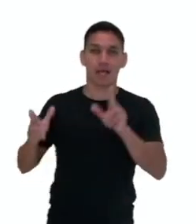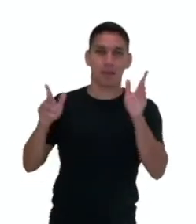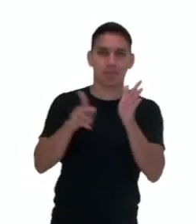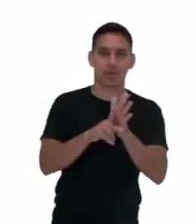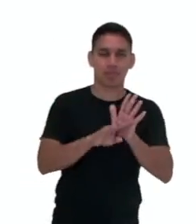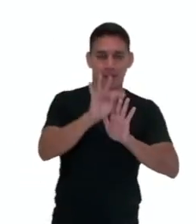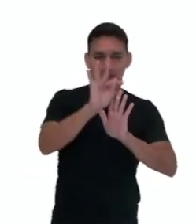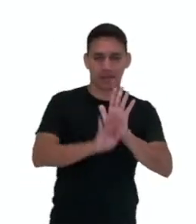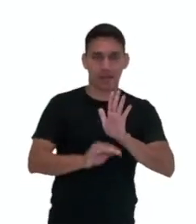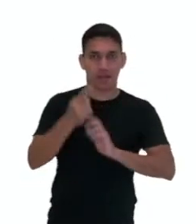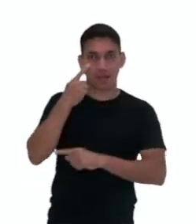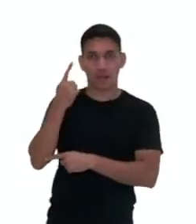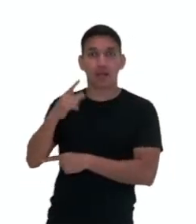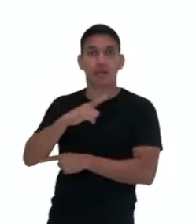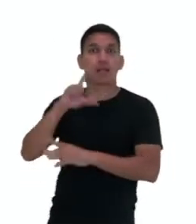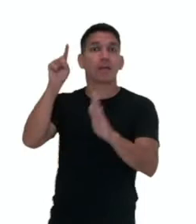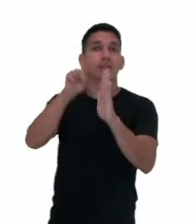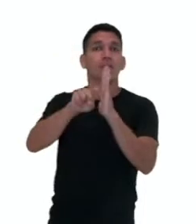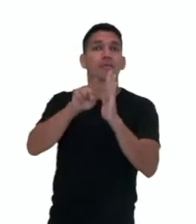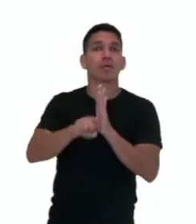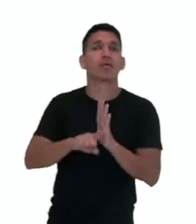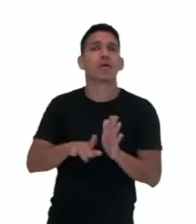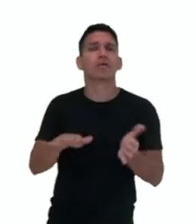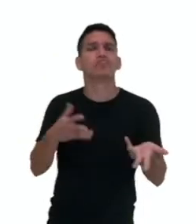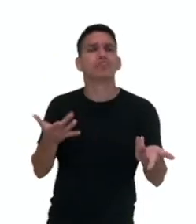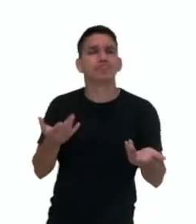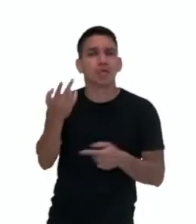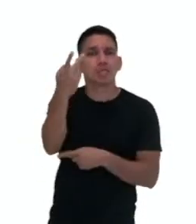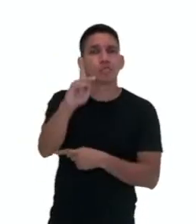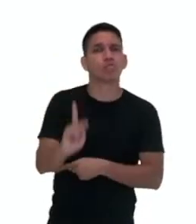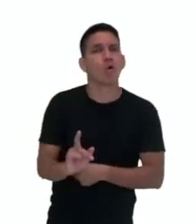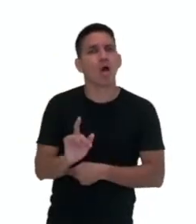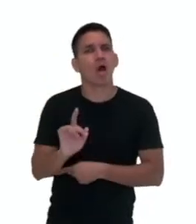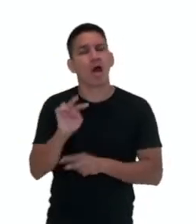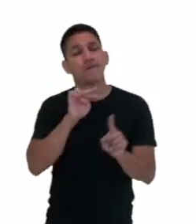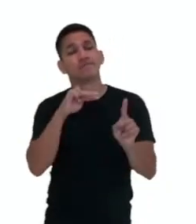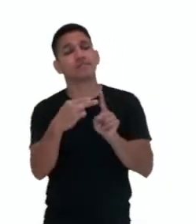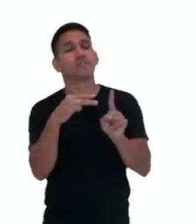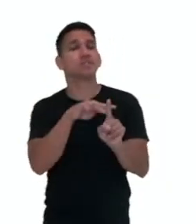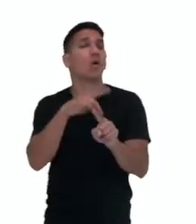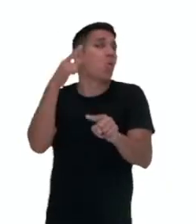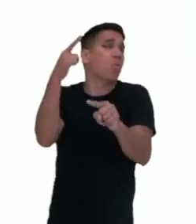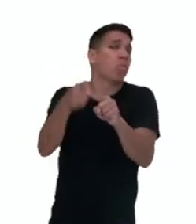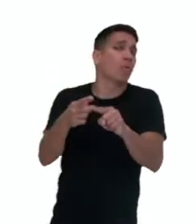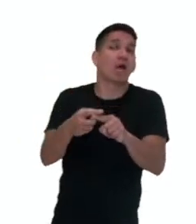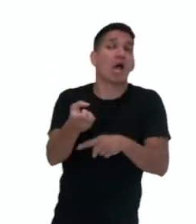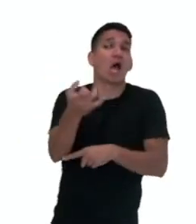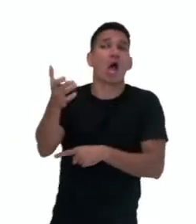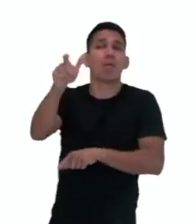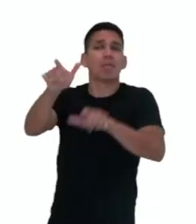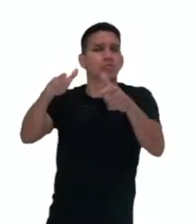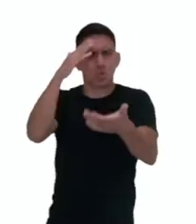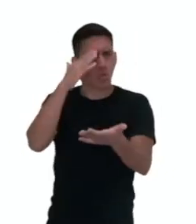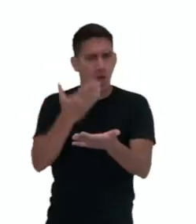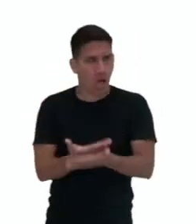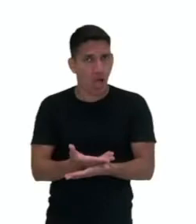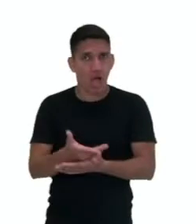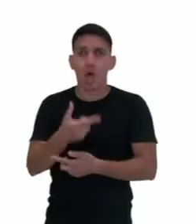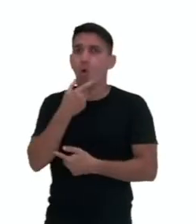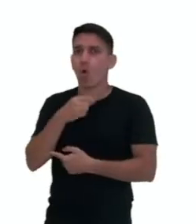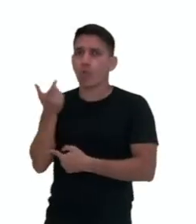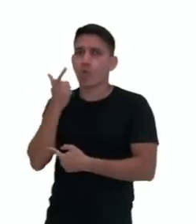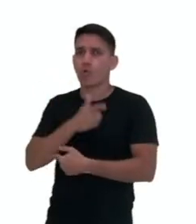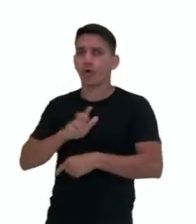texto, né? E uma questão indagadora. Na sua opinião, por que algumas pessoas não acreditam que o homem tenha chegado